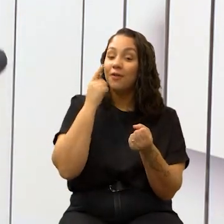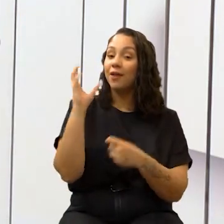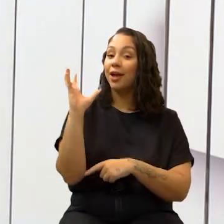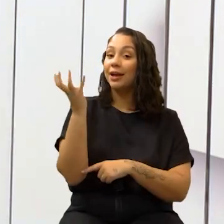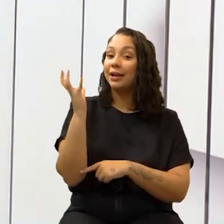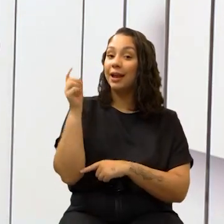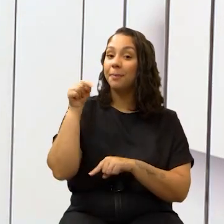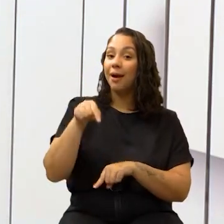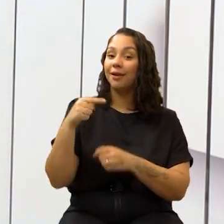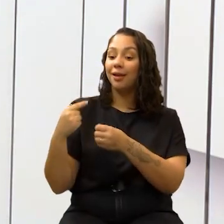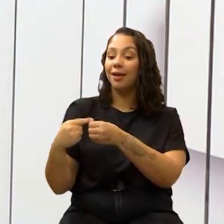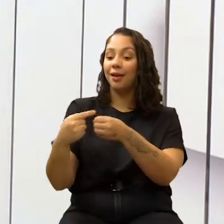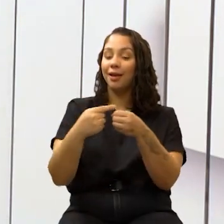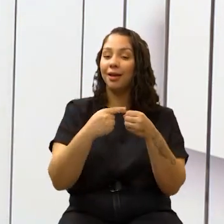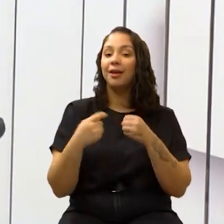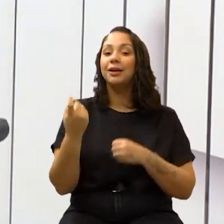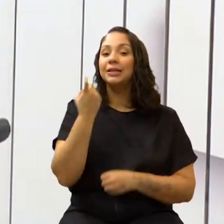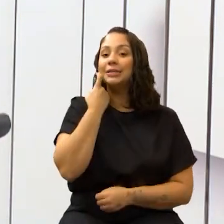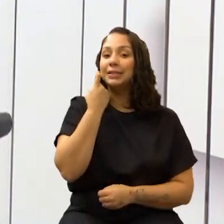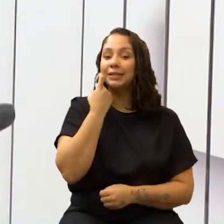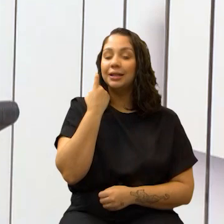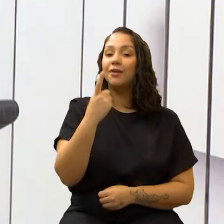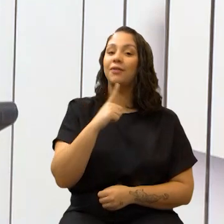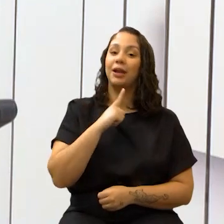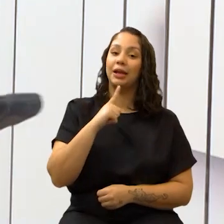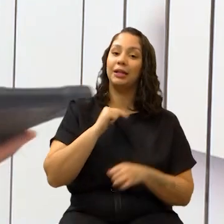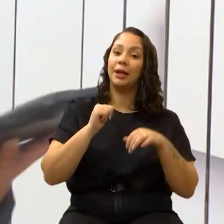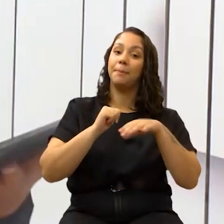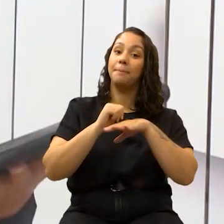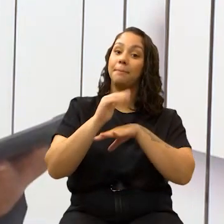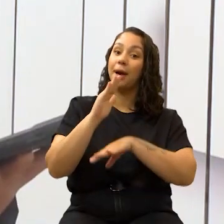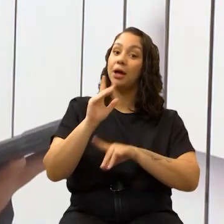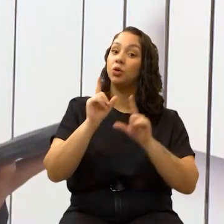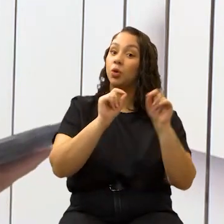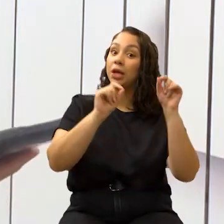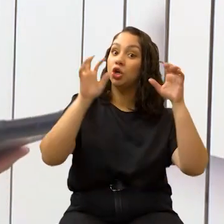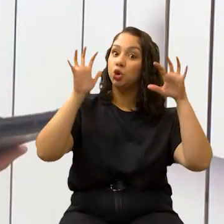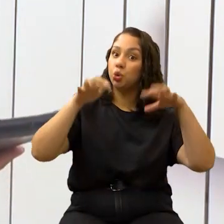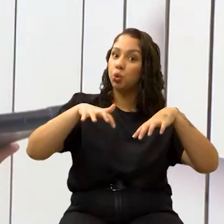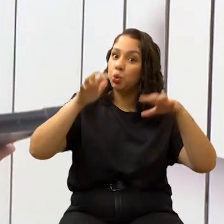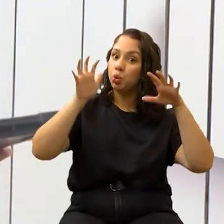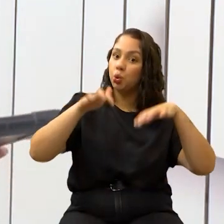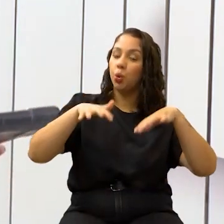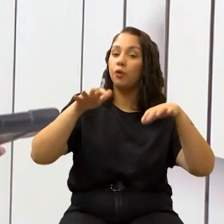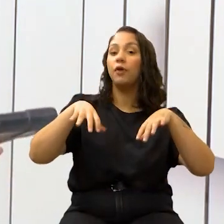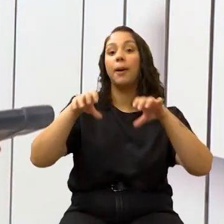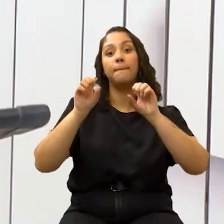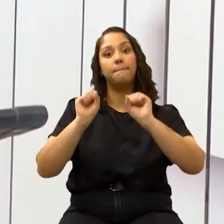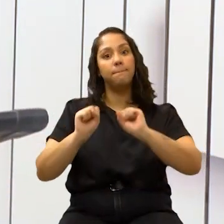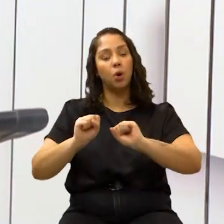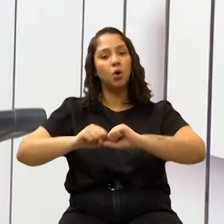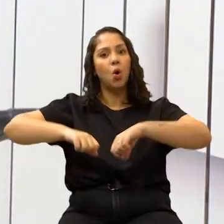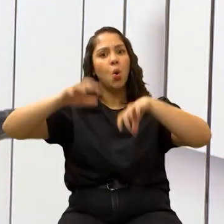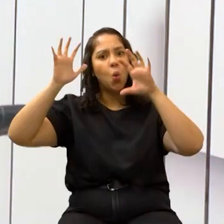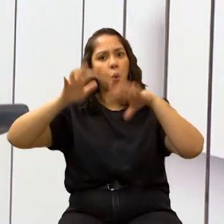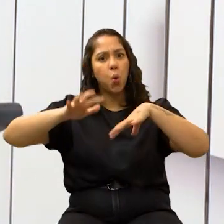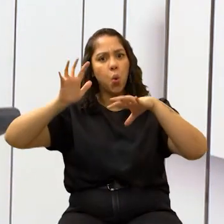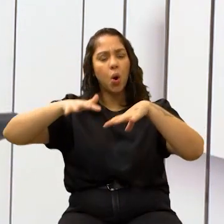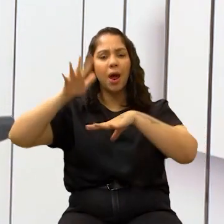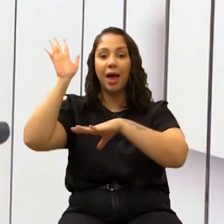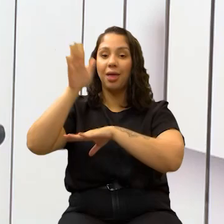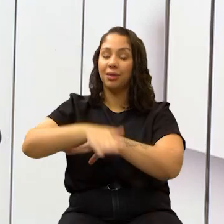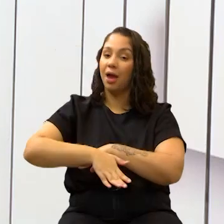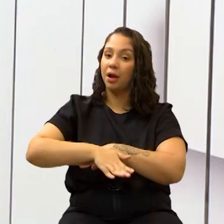Feriado chegando, vamos conferir como fica o tempo em nossa região. Nesta sexta-feira, aumentam as chances de pancadas de chuvas